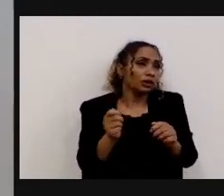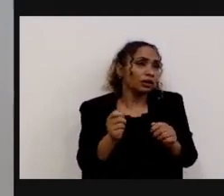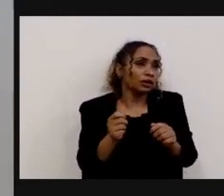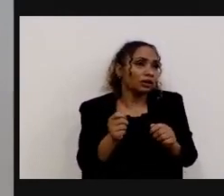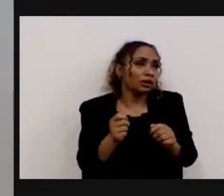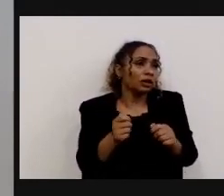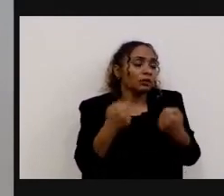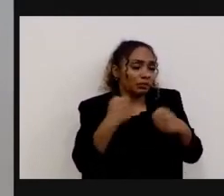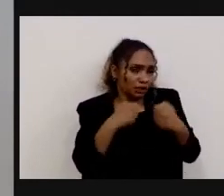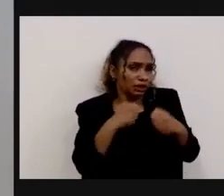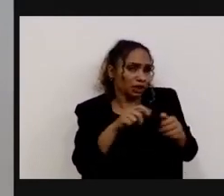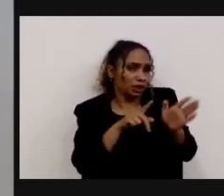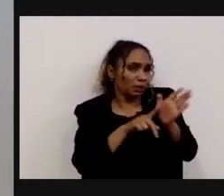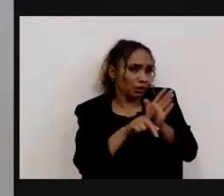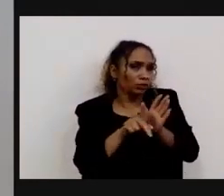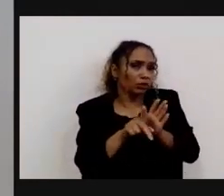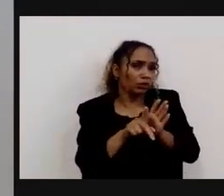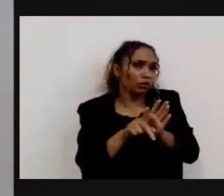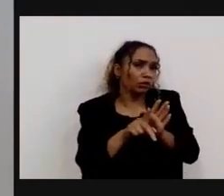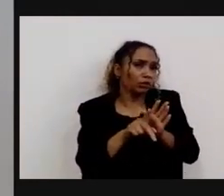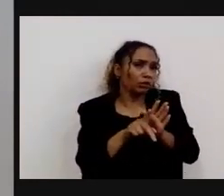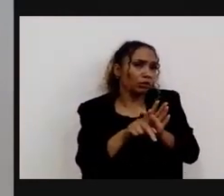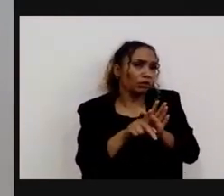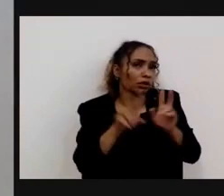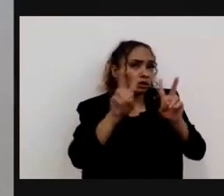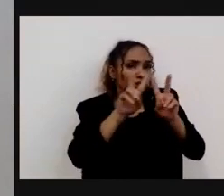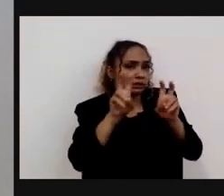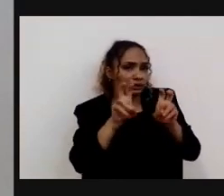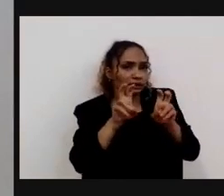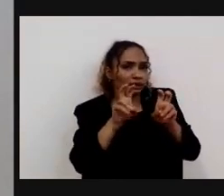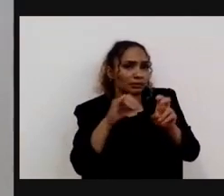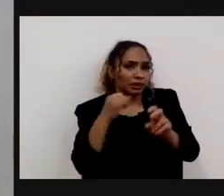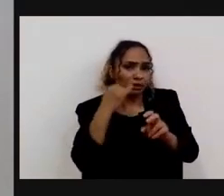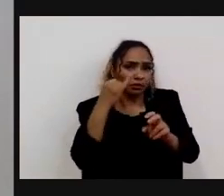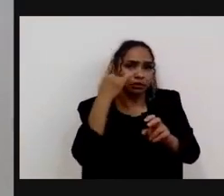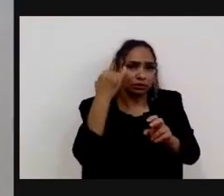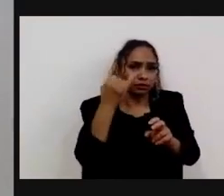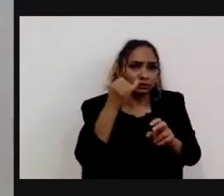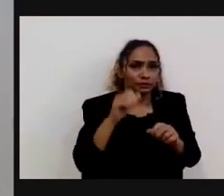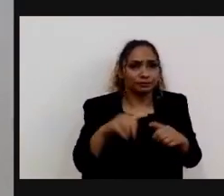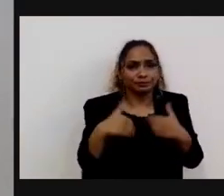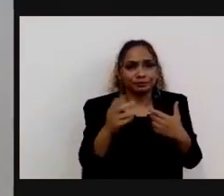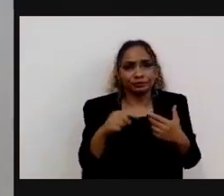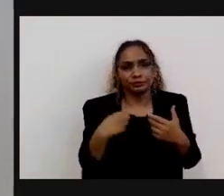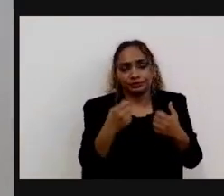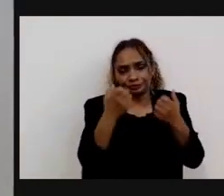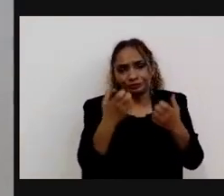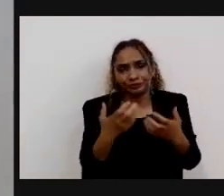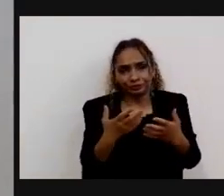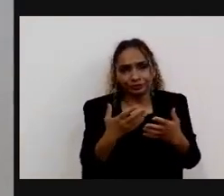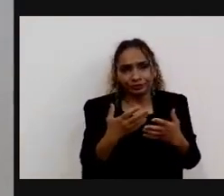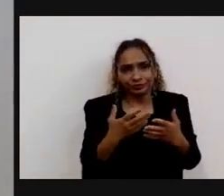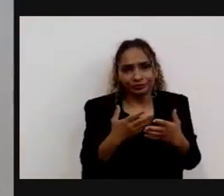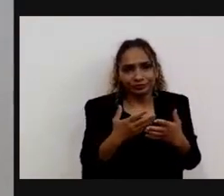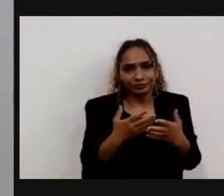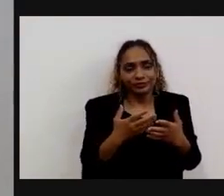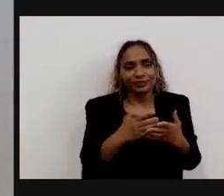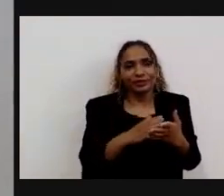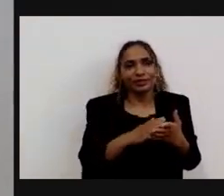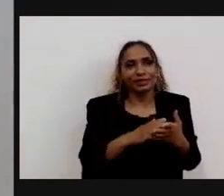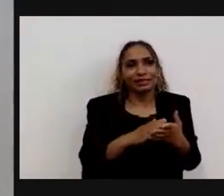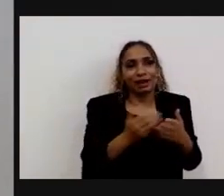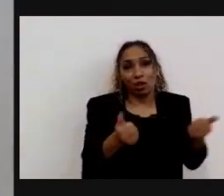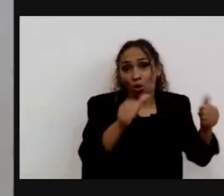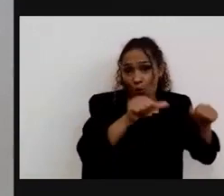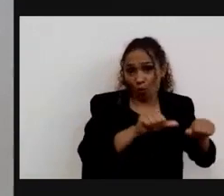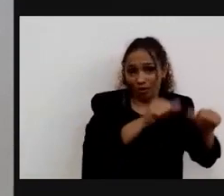de falar de perguntar e abordar esse tema que é muito importante não nós falamos aqui mal da